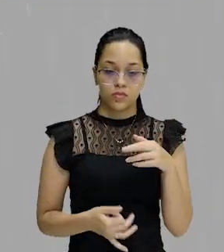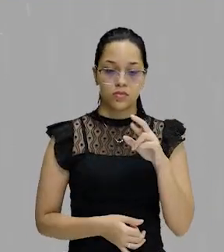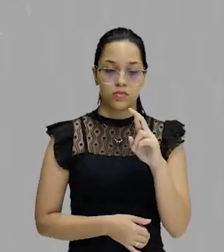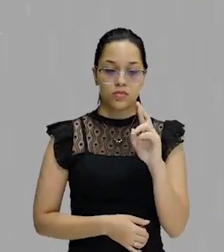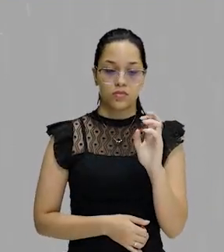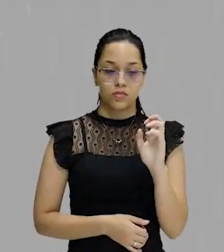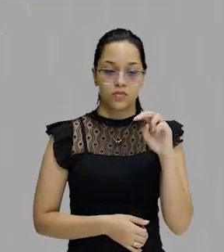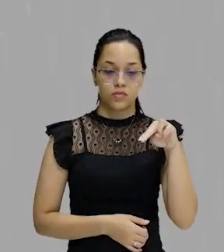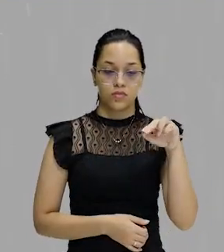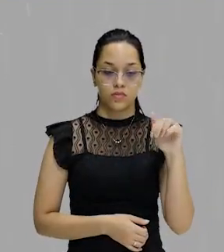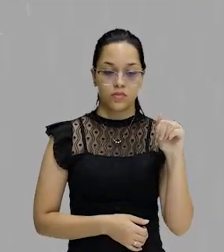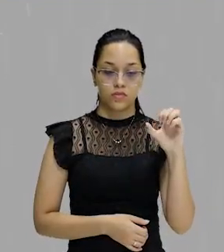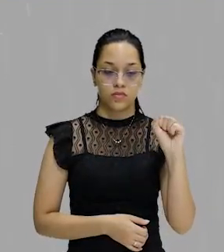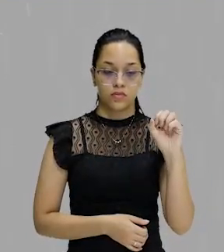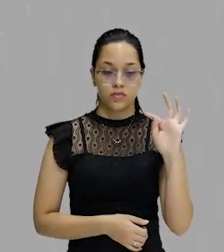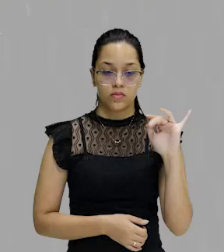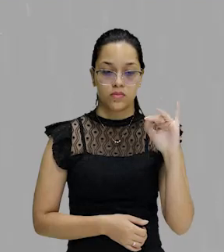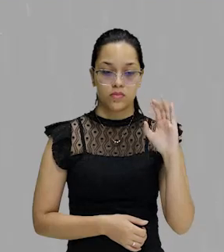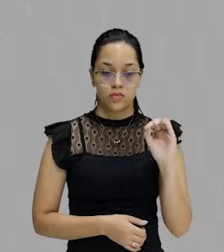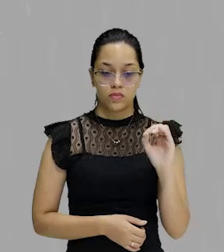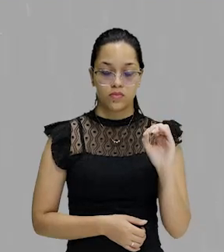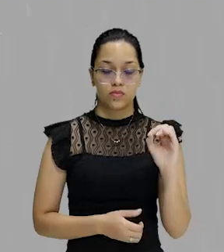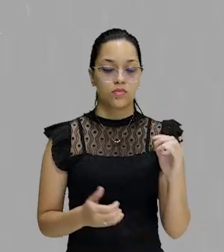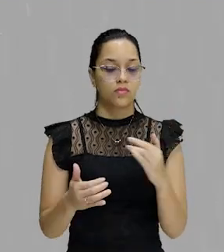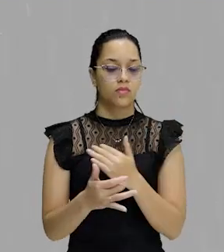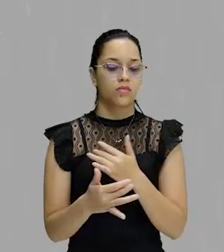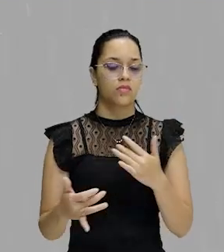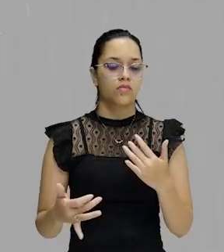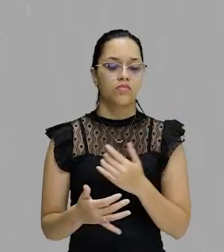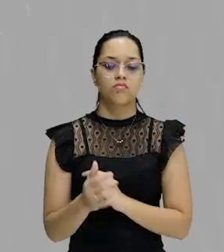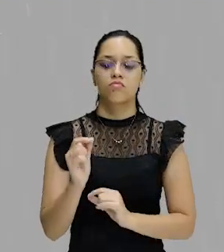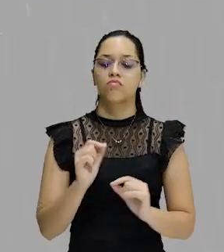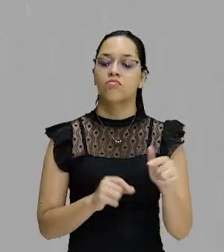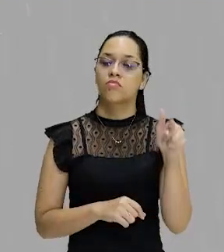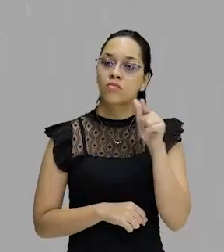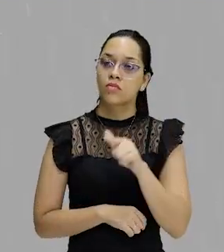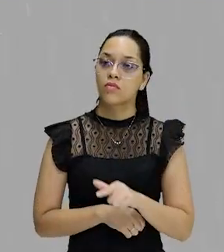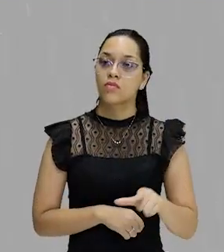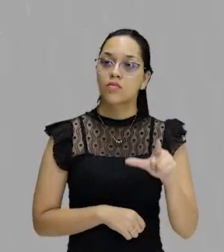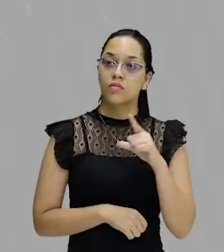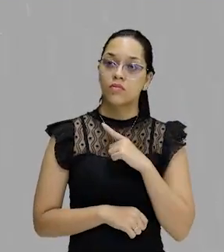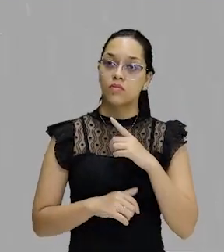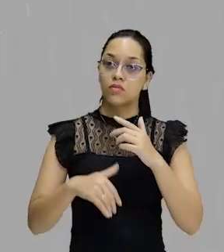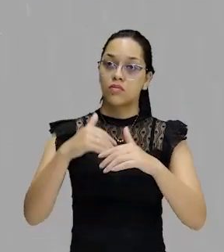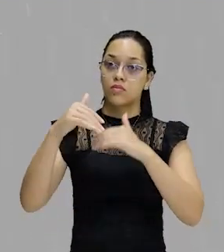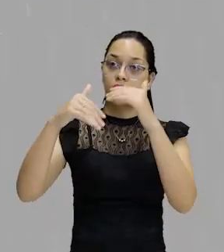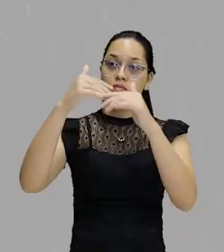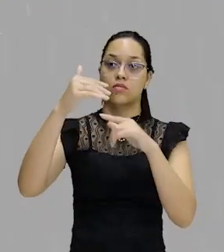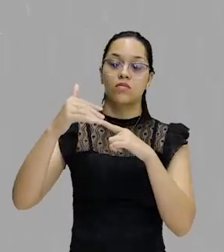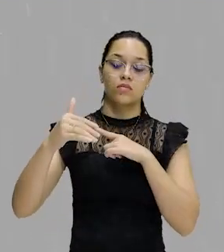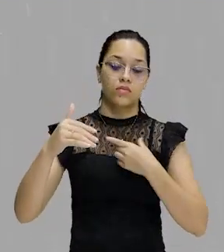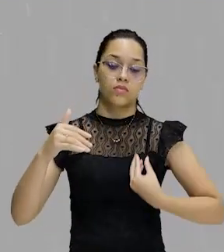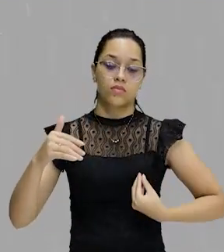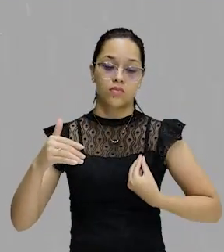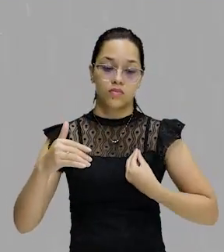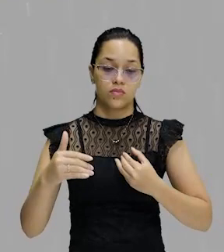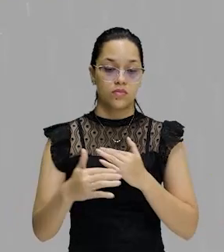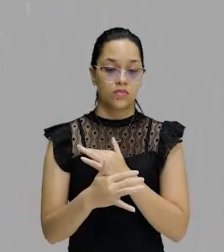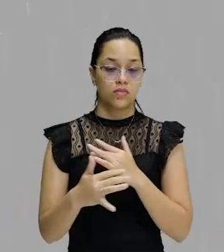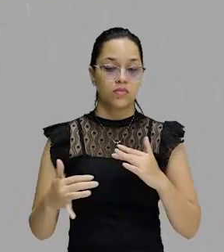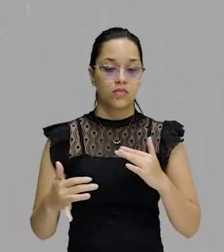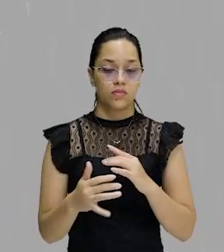urbano. Foi com o desenvolvimento urbano, olha só, ele falando novamente do desenvolvimento da vida das